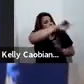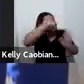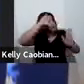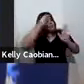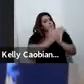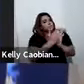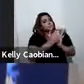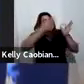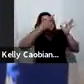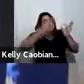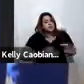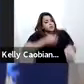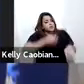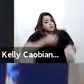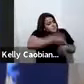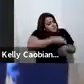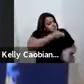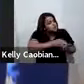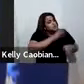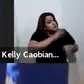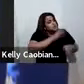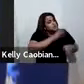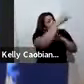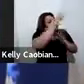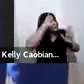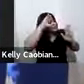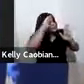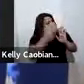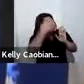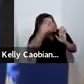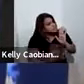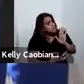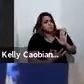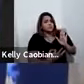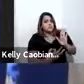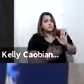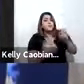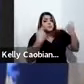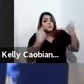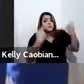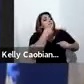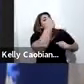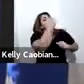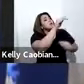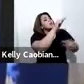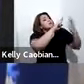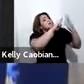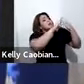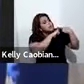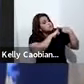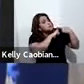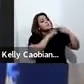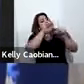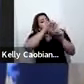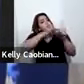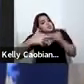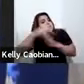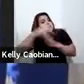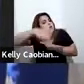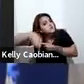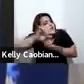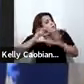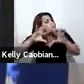que exigia a contrapartida, a responsabilidade social da empresa, principalmente